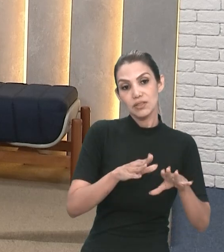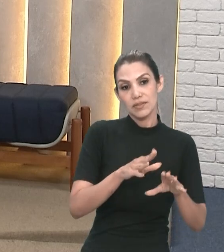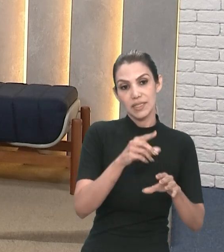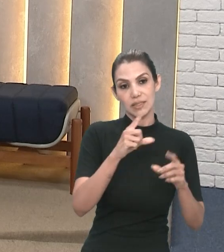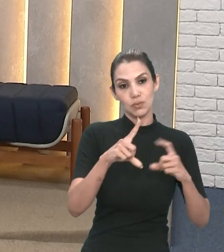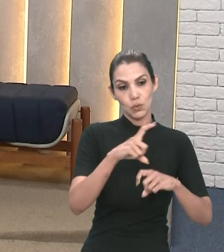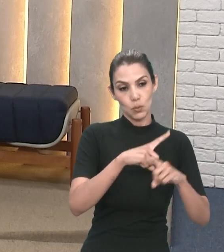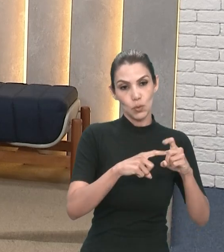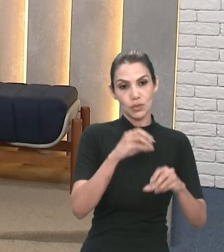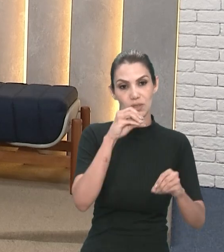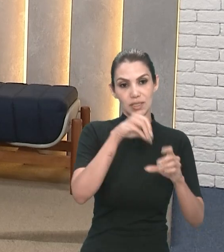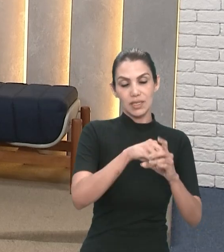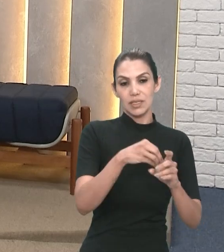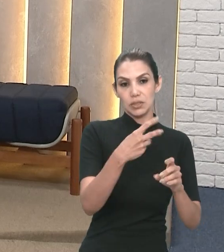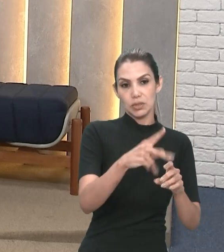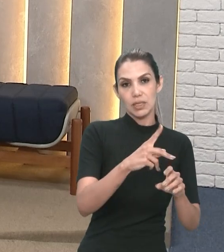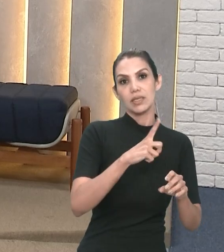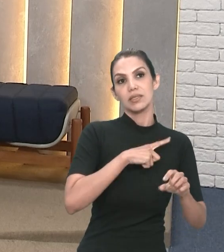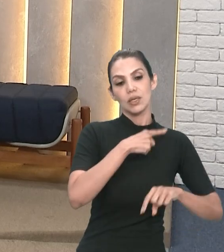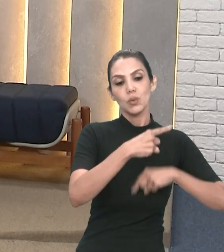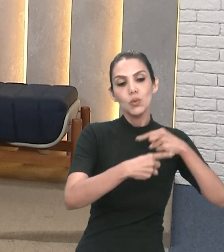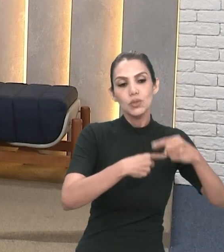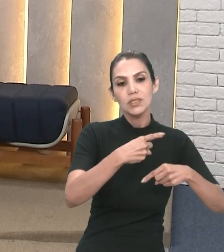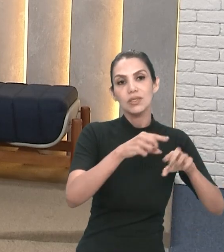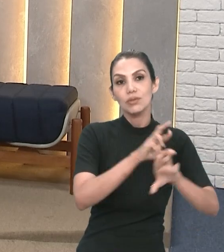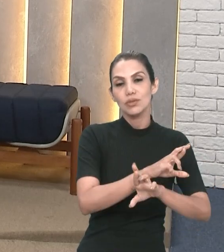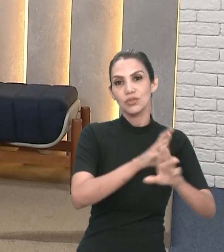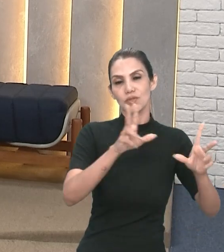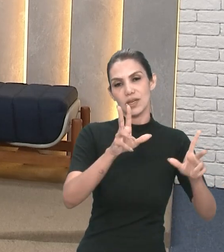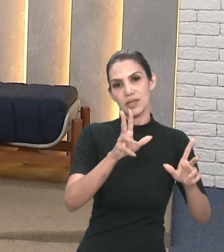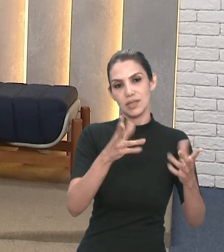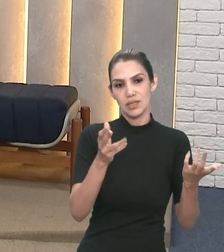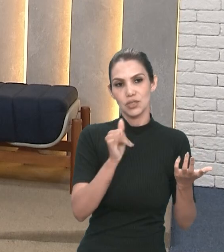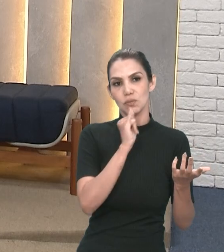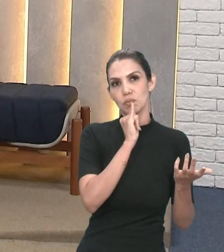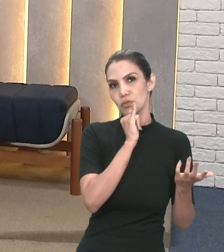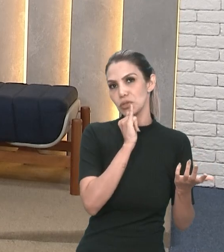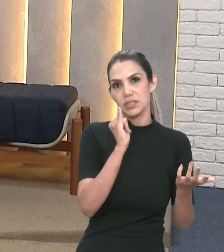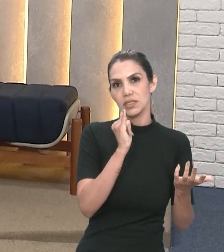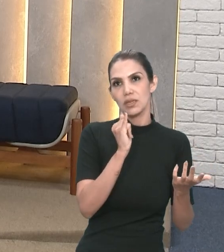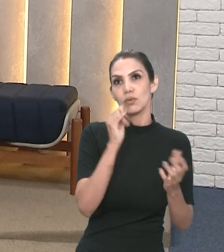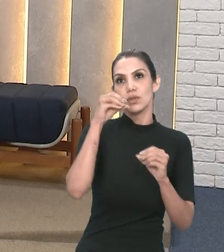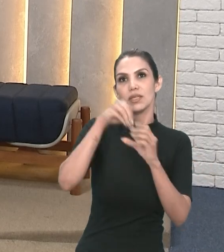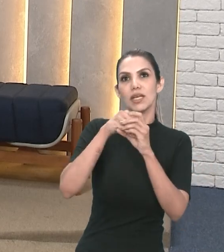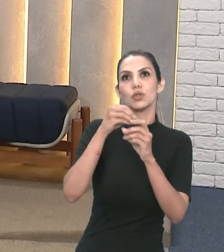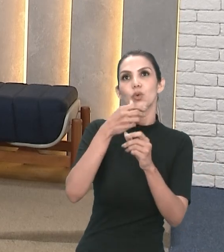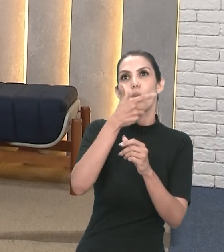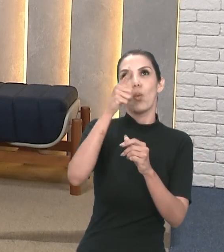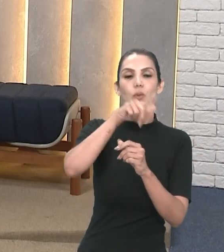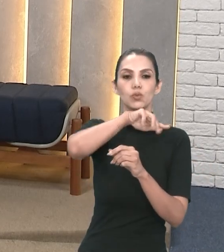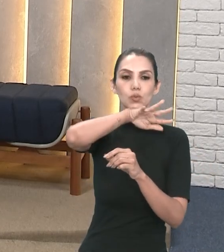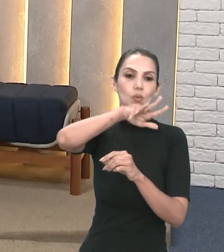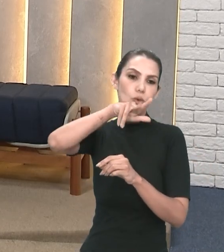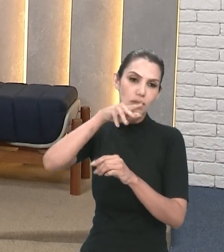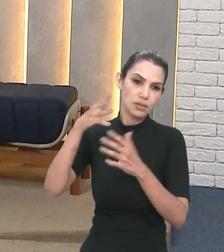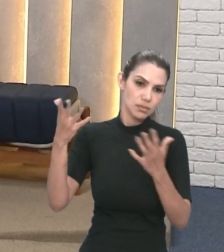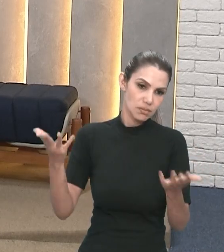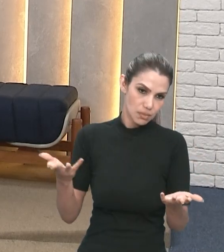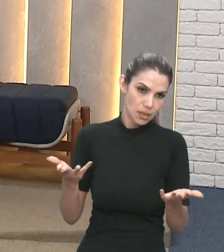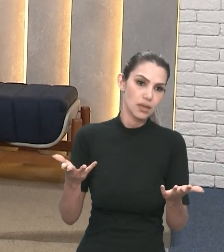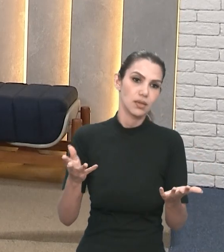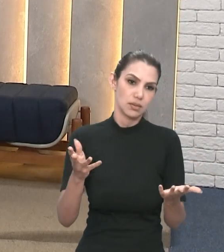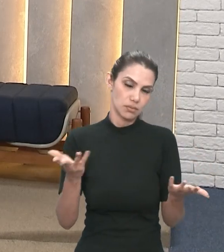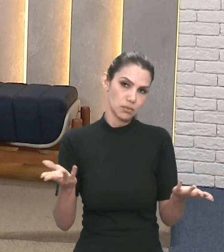eles vão precisar, por exemplo, de um morcego para atingir o seu ciclo. Então, a gente vai ter falta desses parasitas